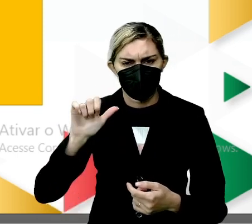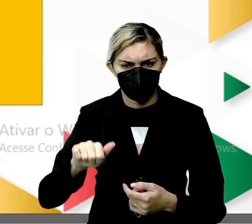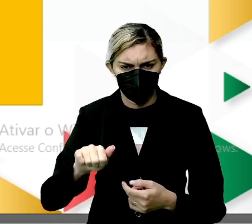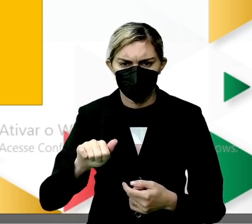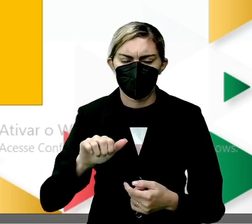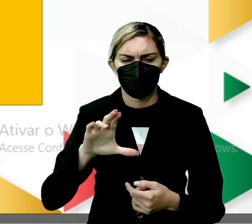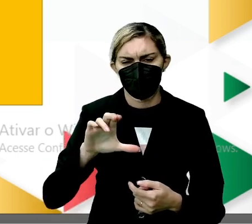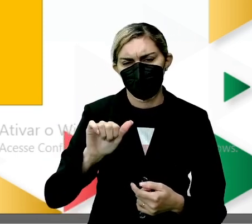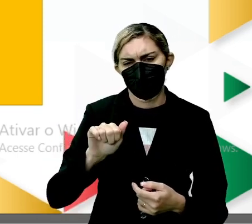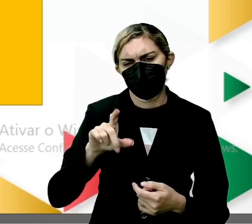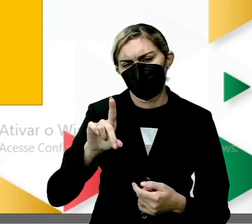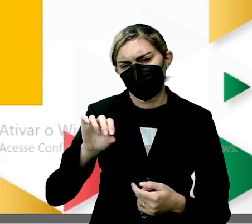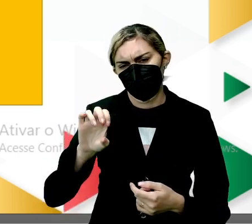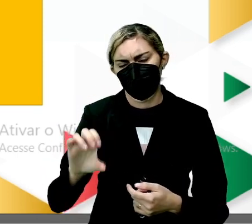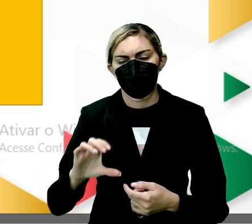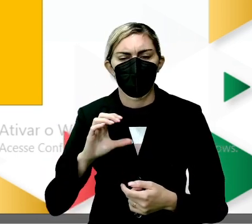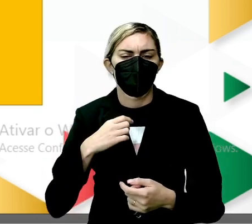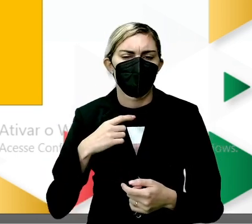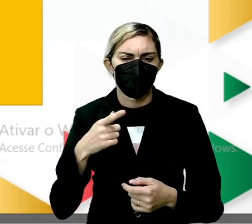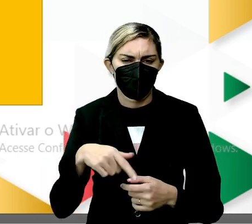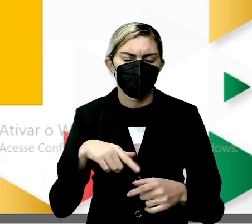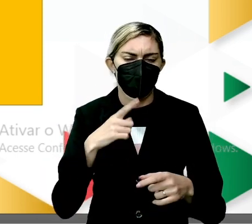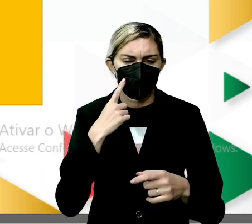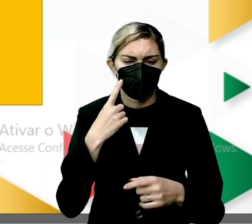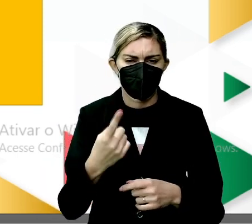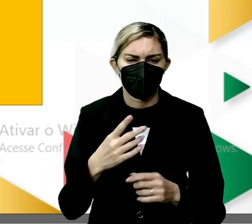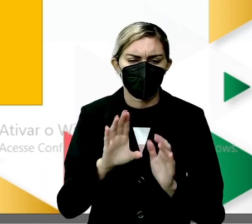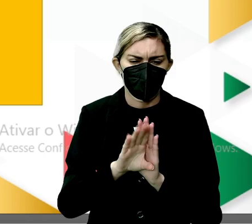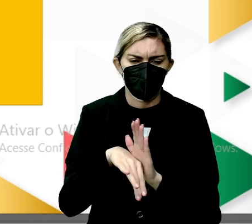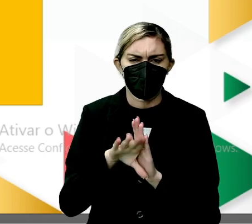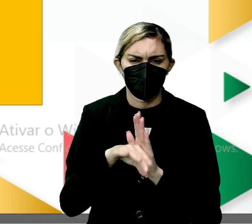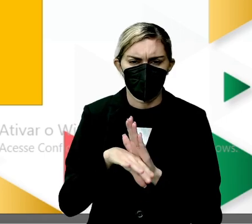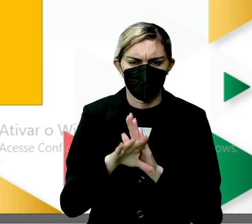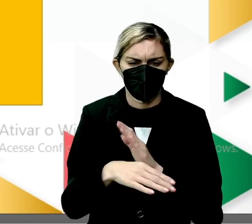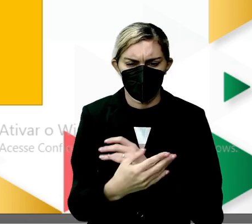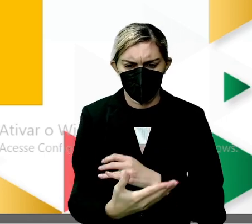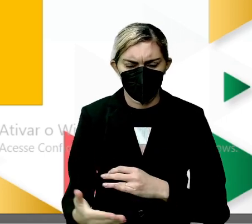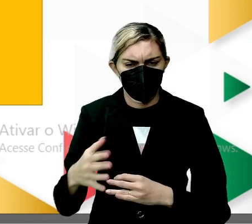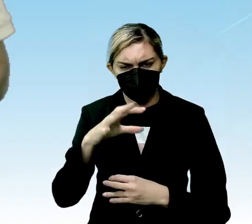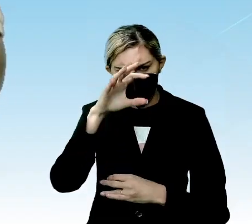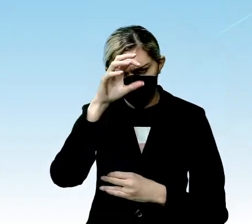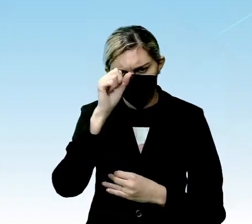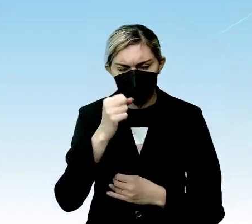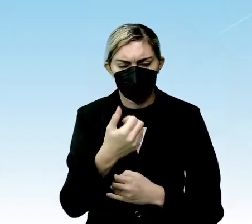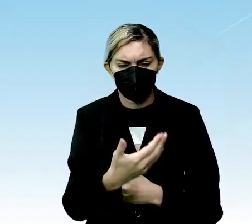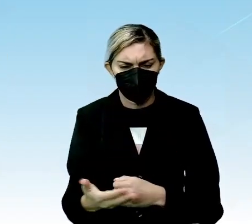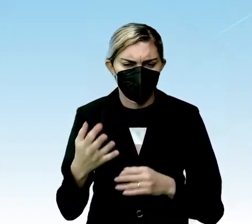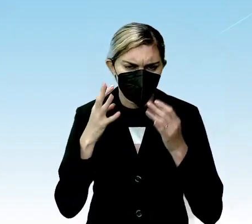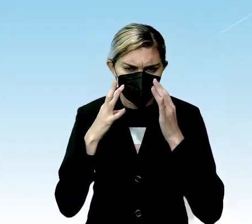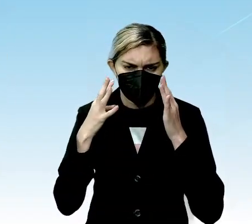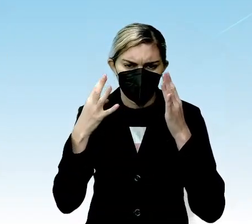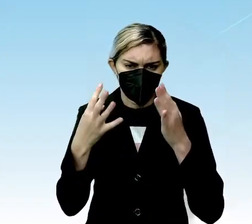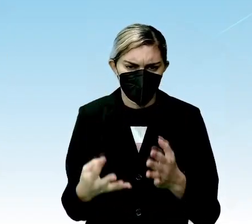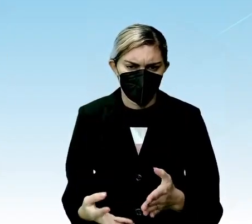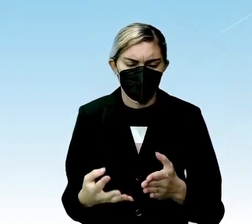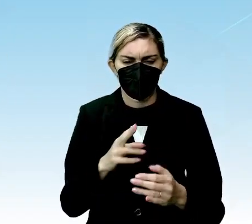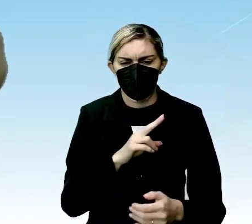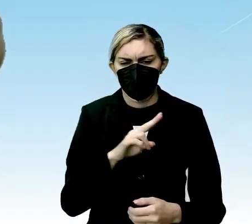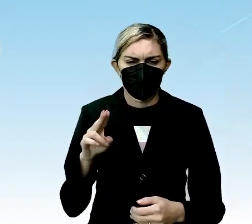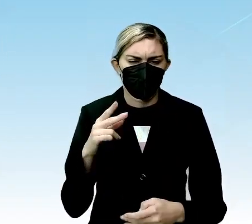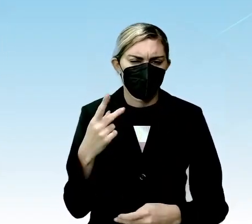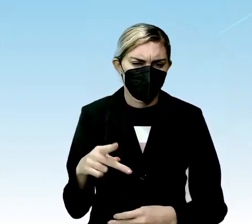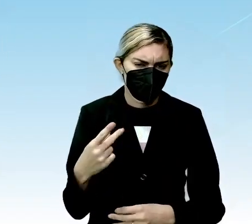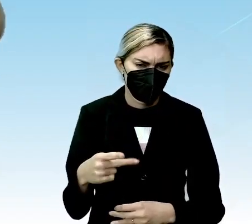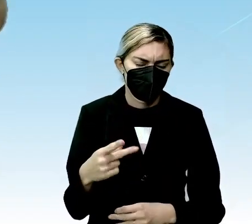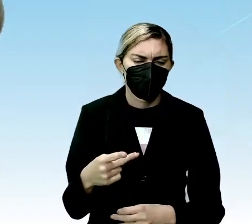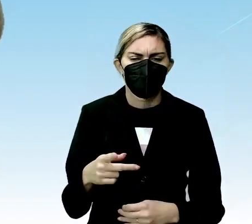Allan Kardec, notabilizou-se como codificador do espiritismo. Então, prestem bem atenção. O nome dele, o primeiro